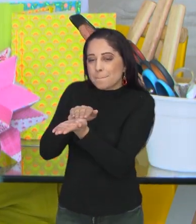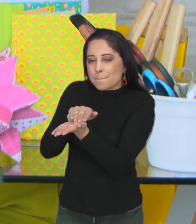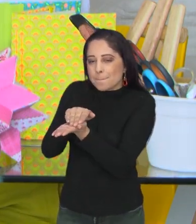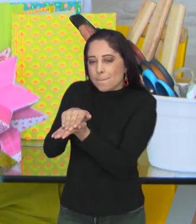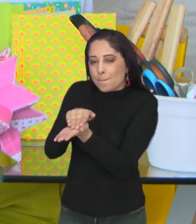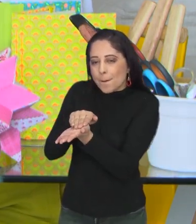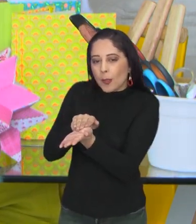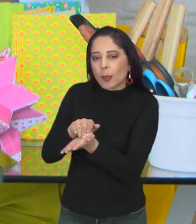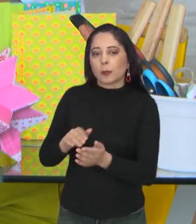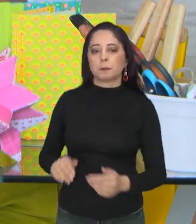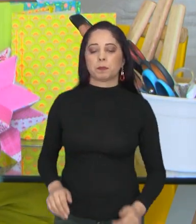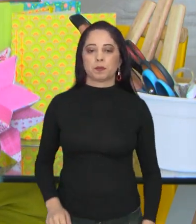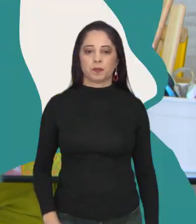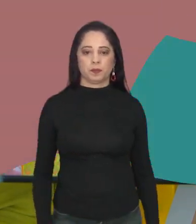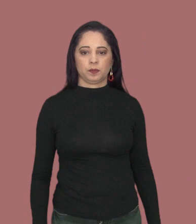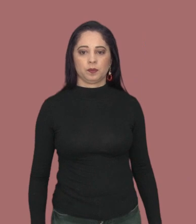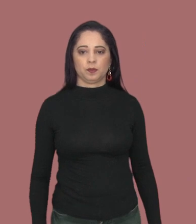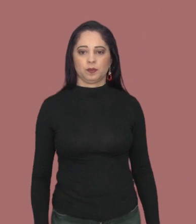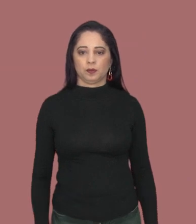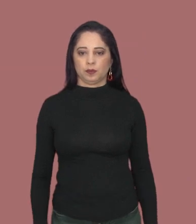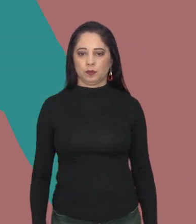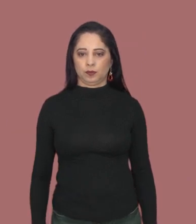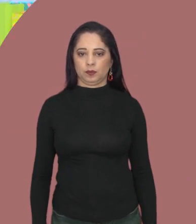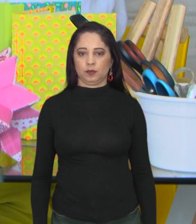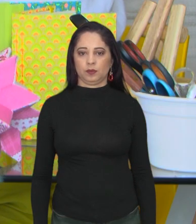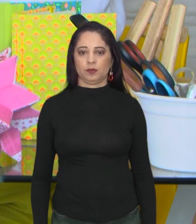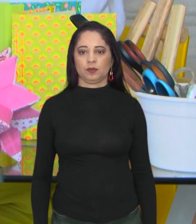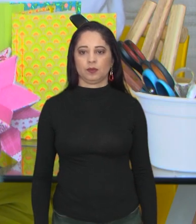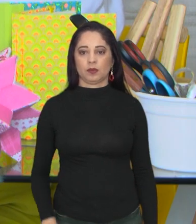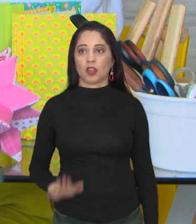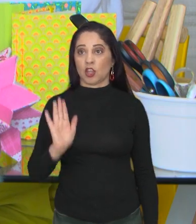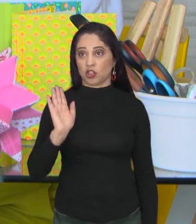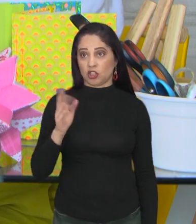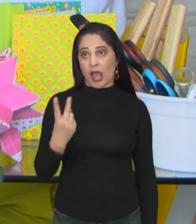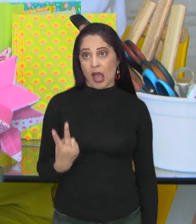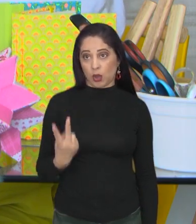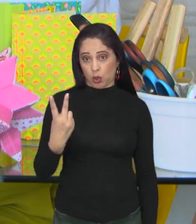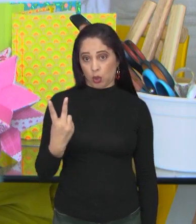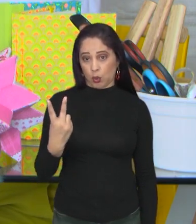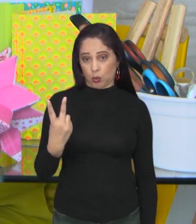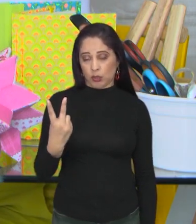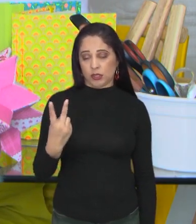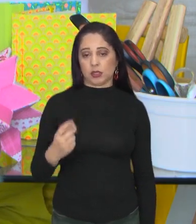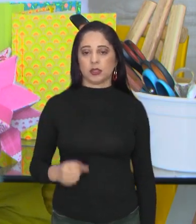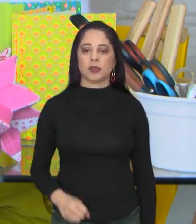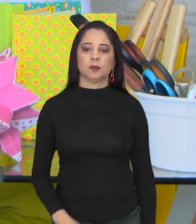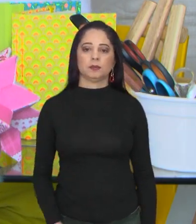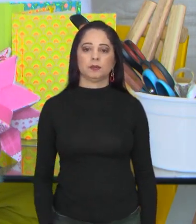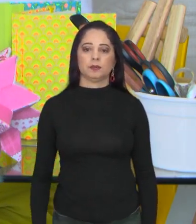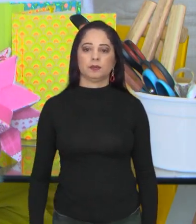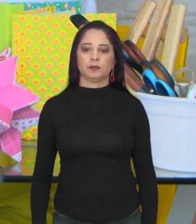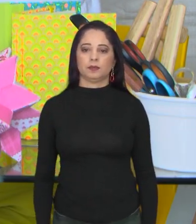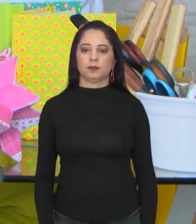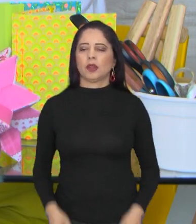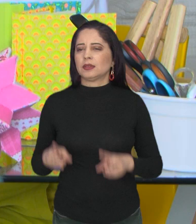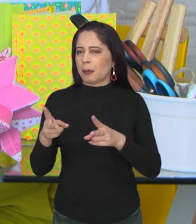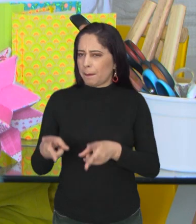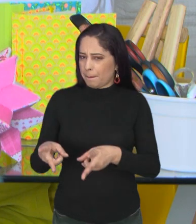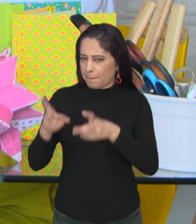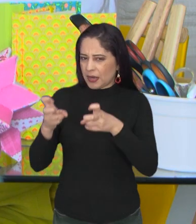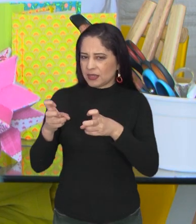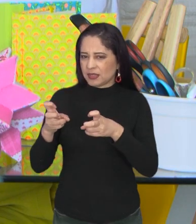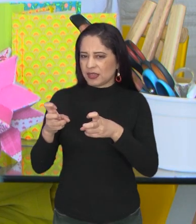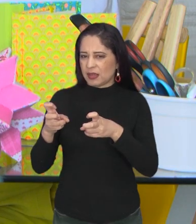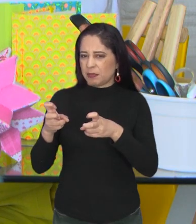papel para que ele fique bem bacana então Aqui nós temos os dois cadernos que você vai usar e aí